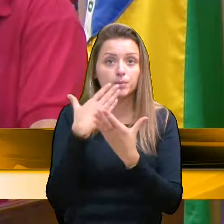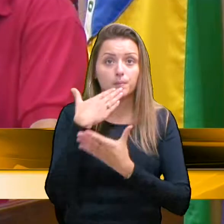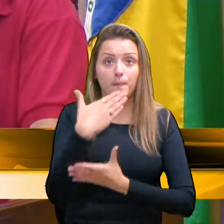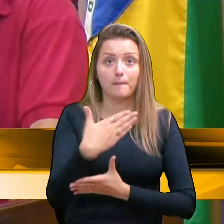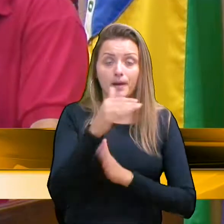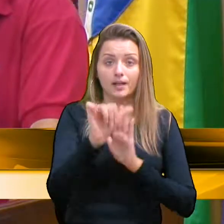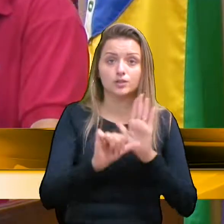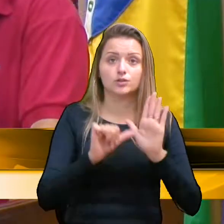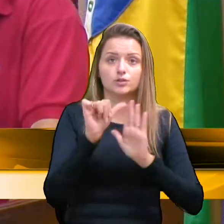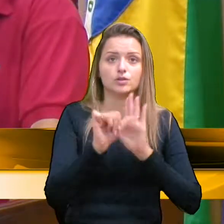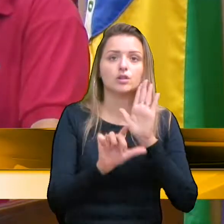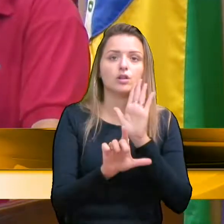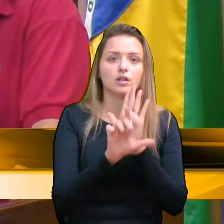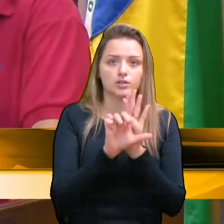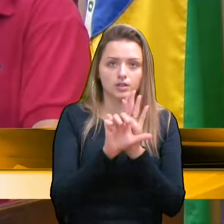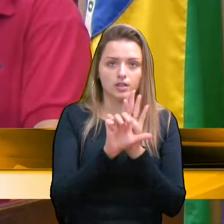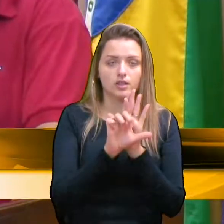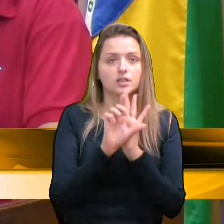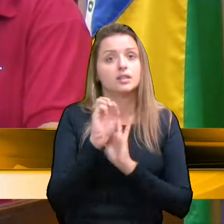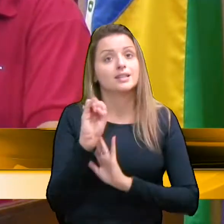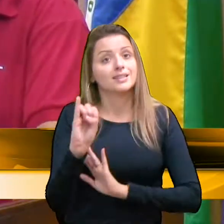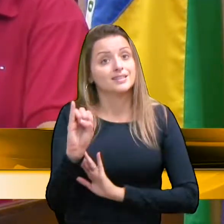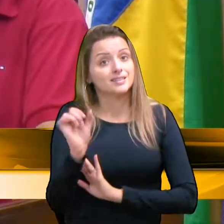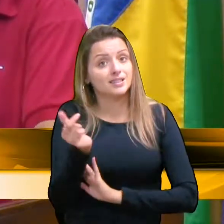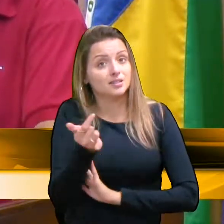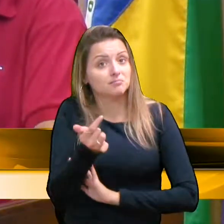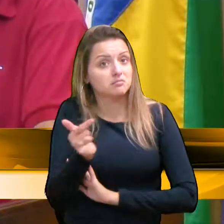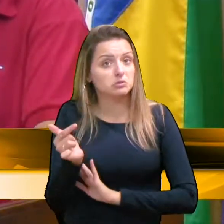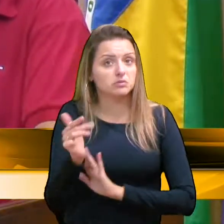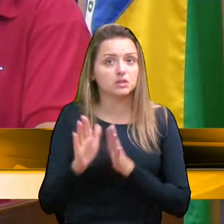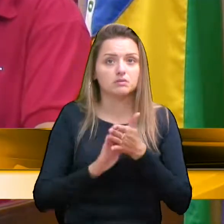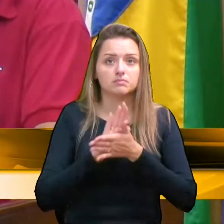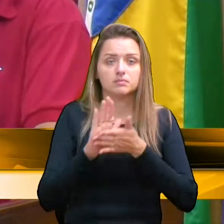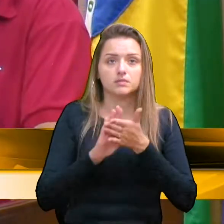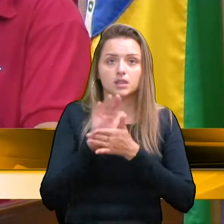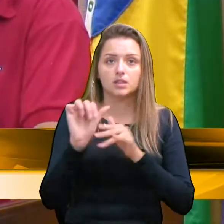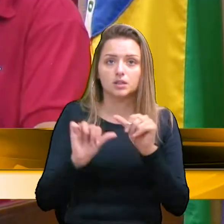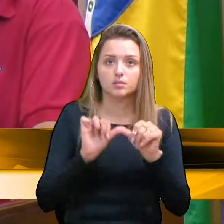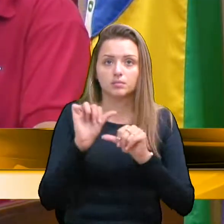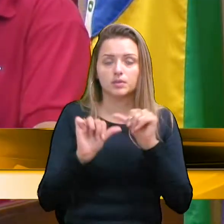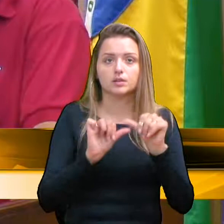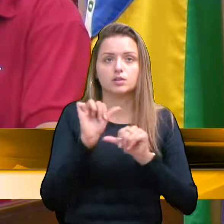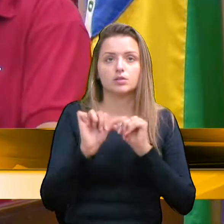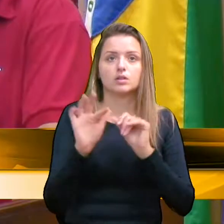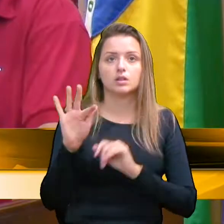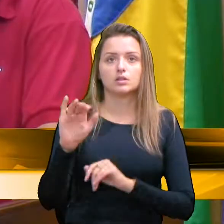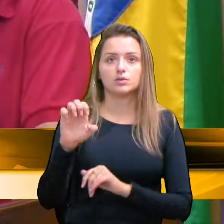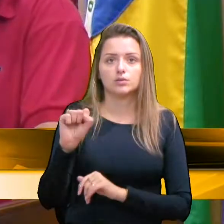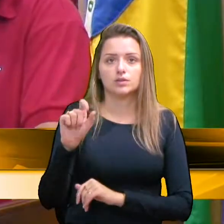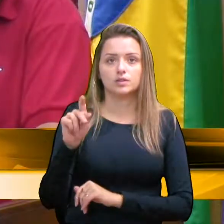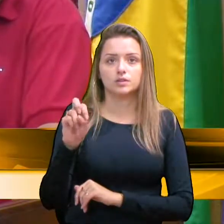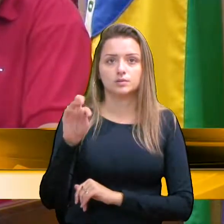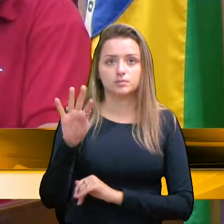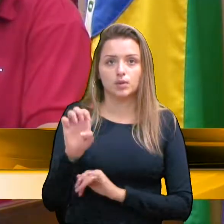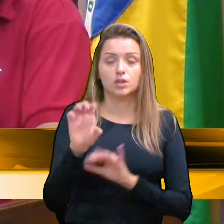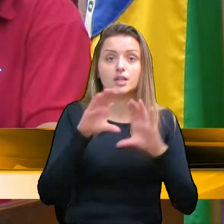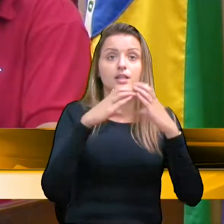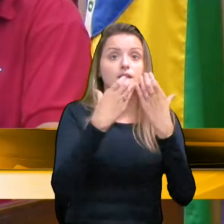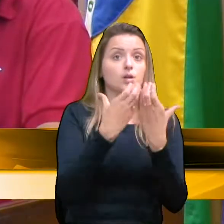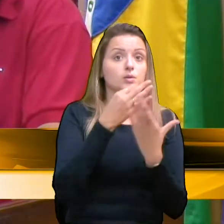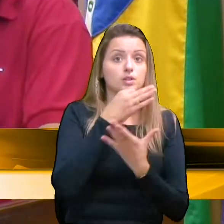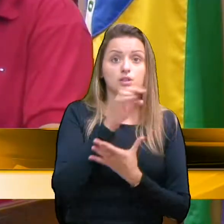modificações. Caso não seja necessária modificação nenhuma no FIASPORT, que a comunidade caxiense não o